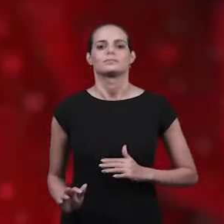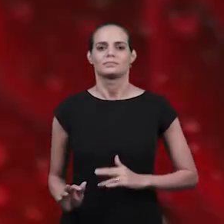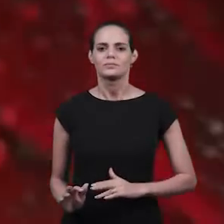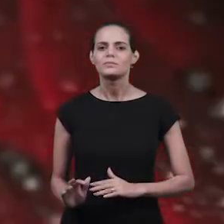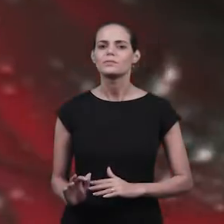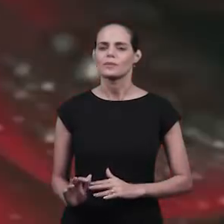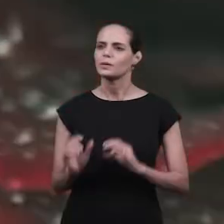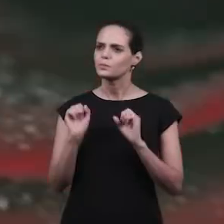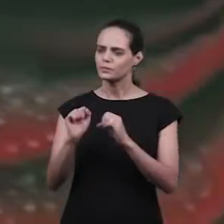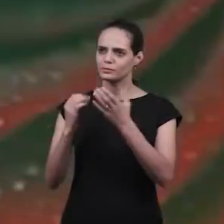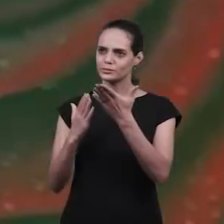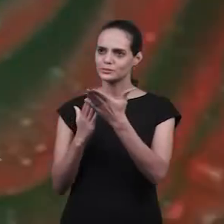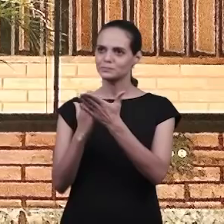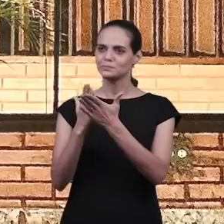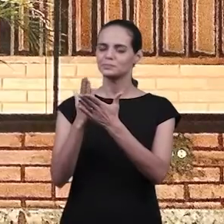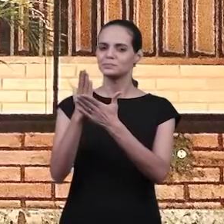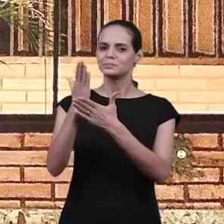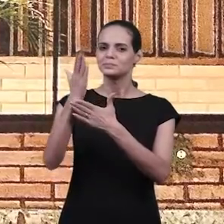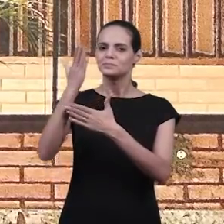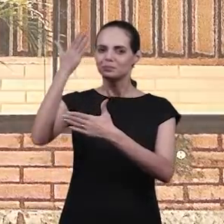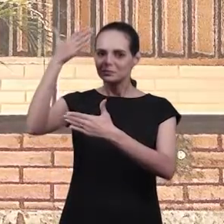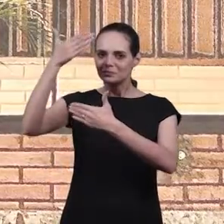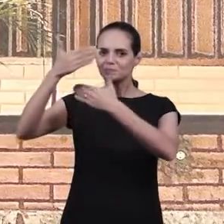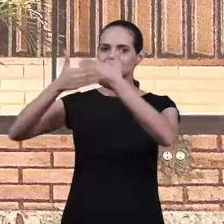em mim,